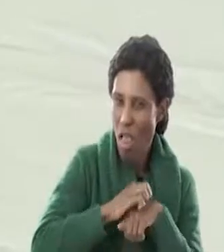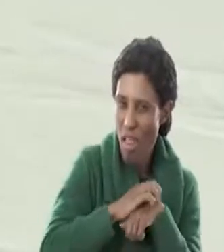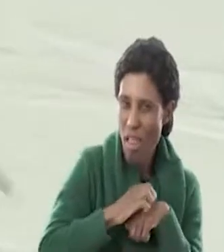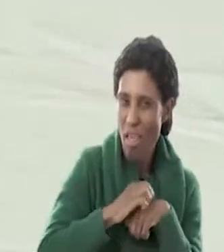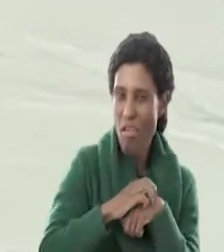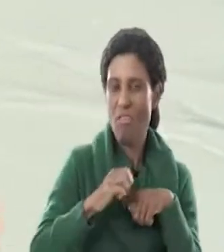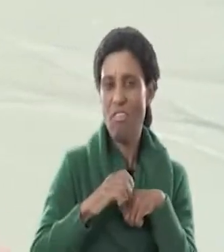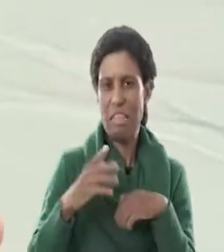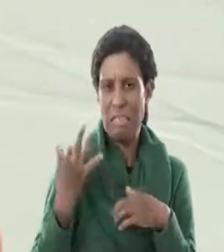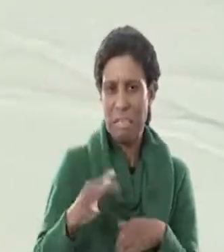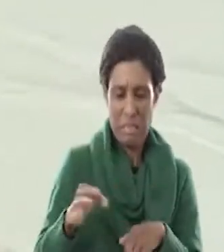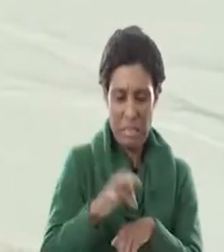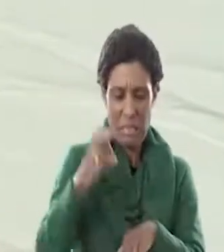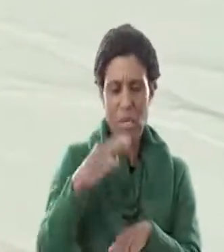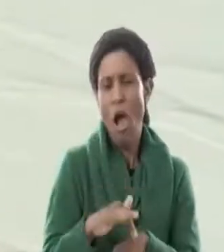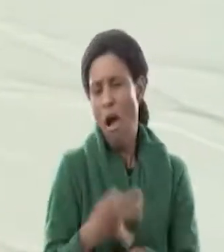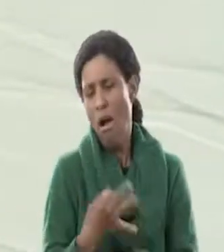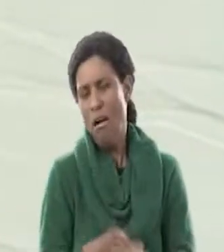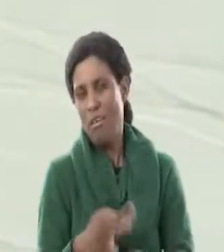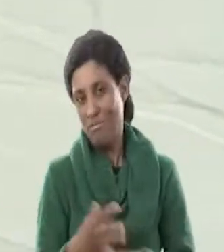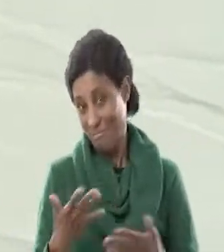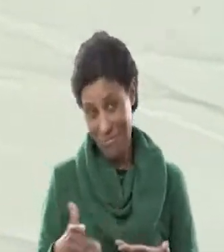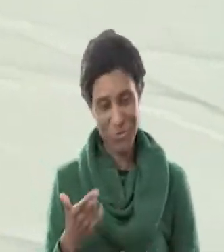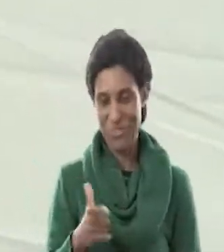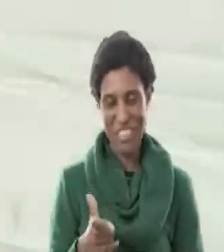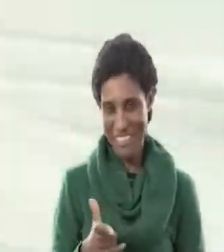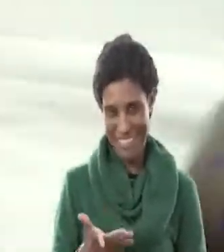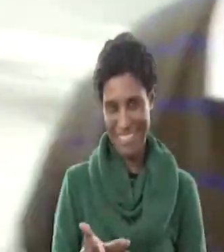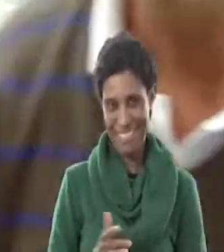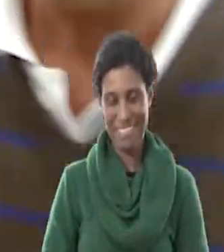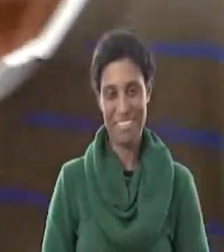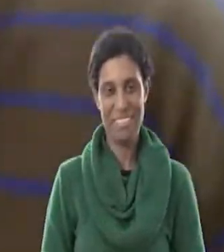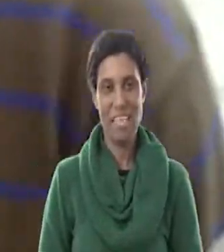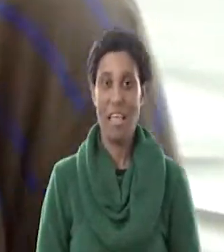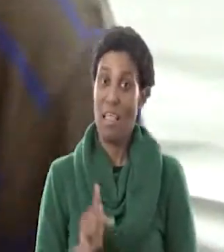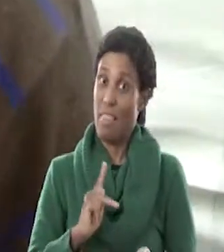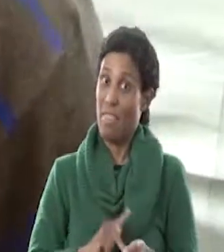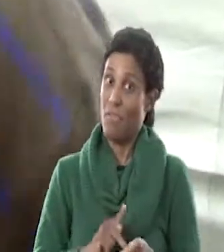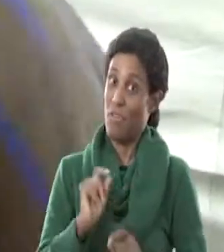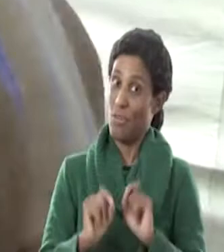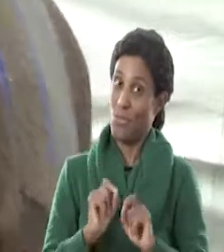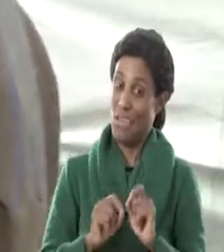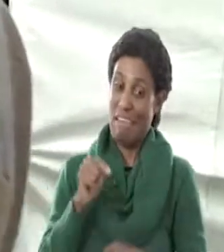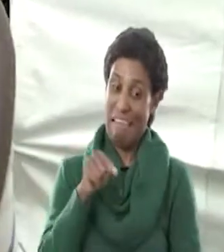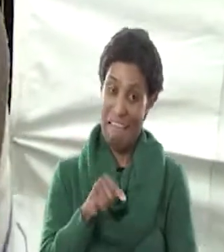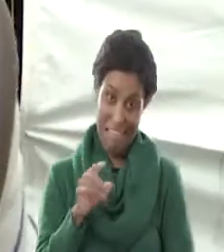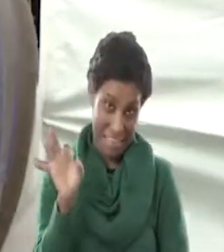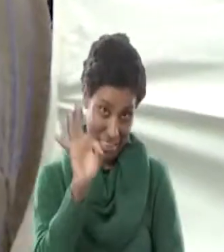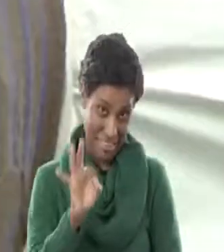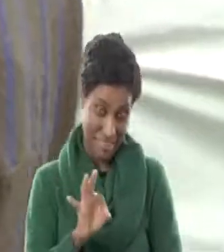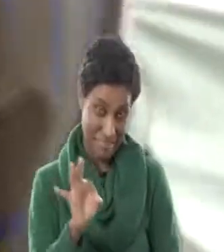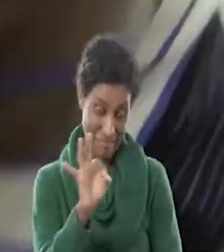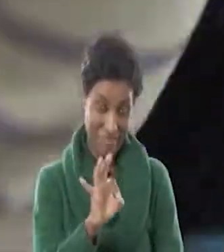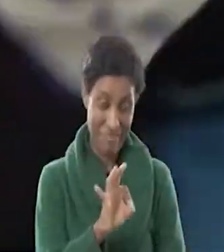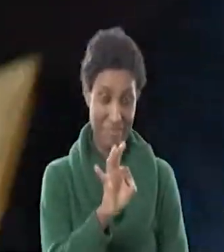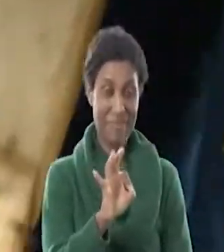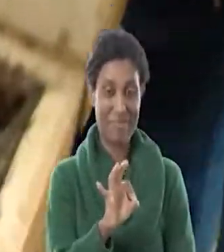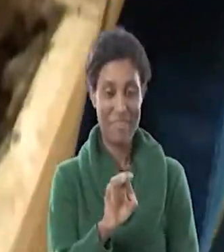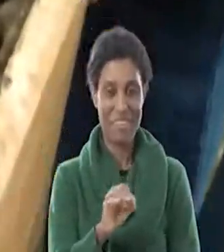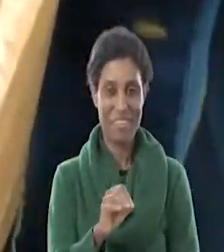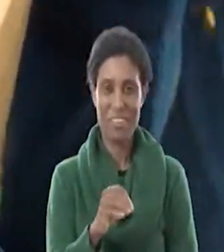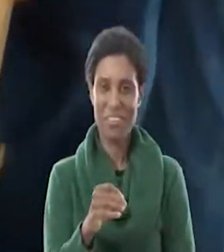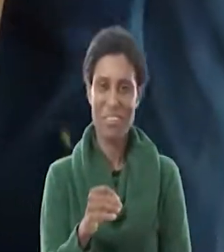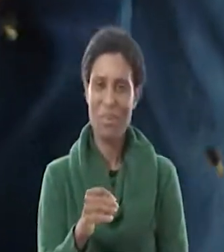uma alergia, que é a dor da picada. Sim, na verdade é assim, essas abelhinhas aqui,